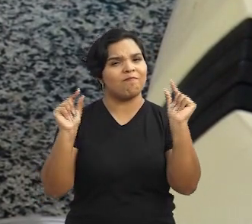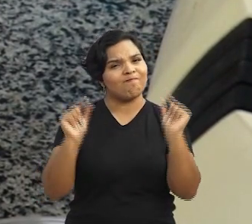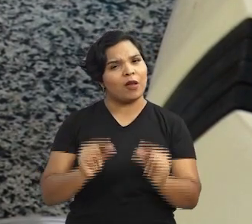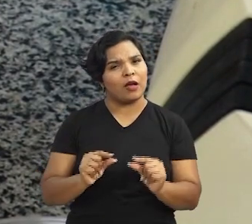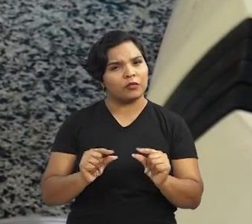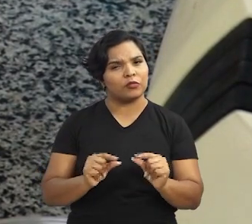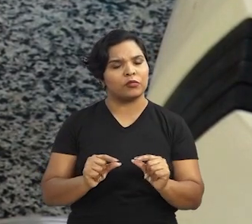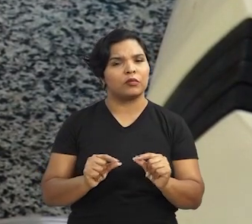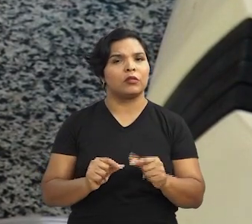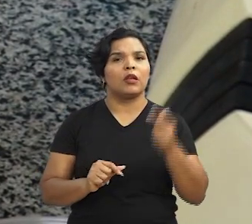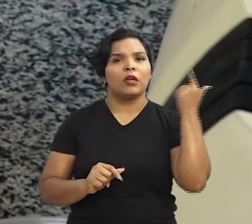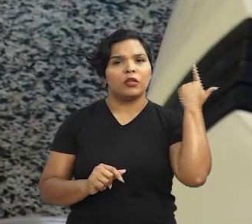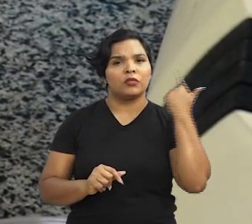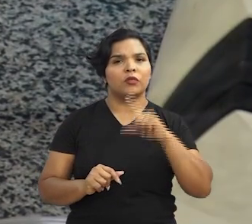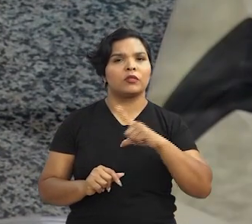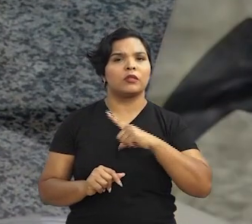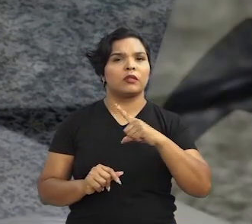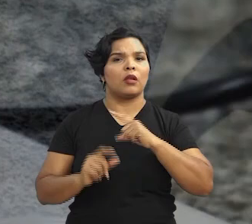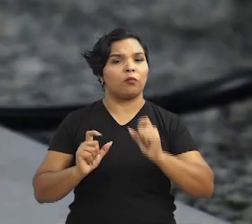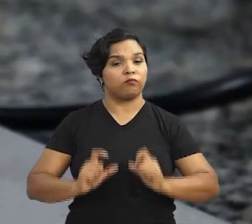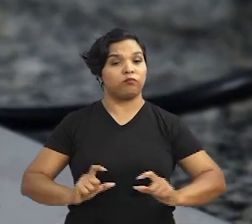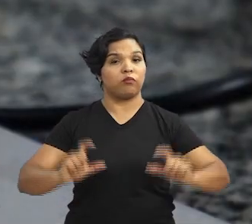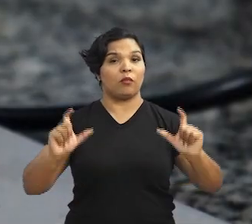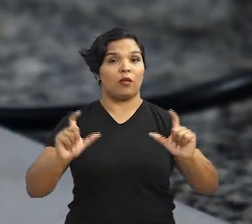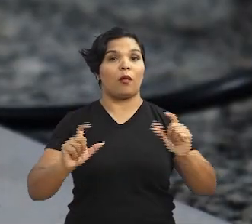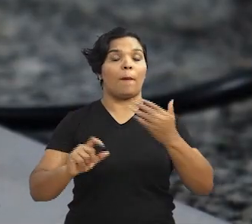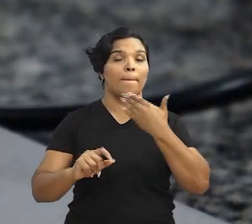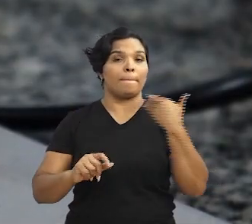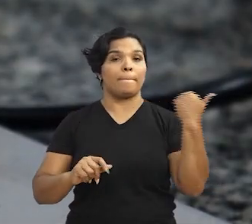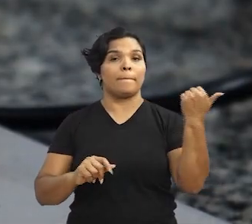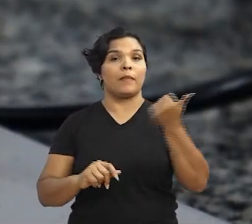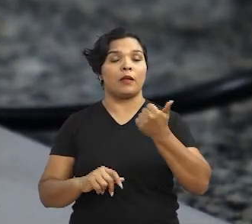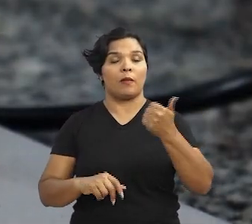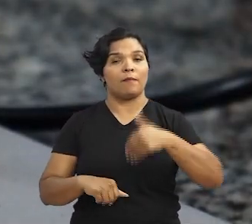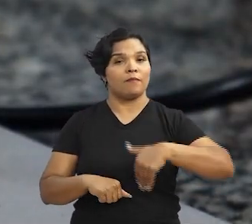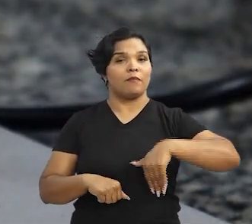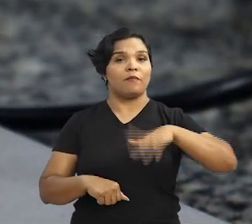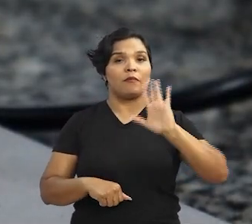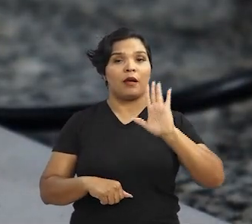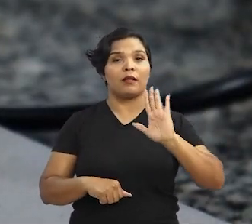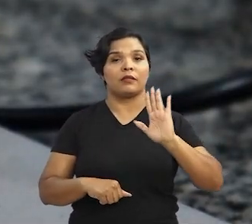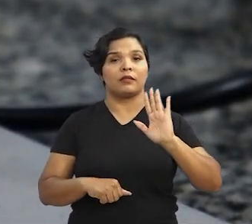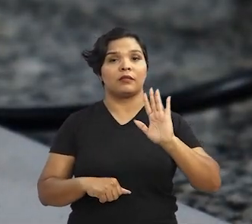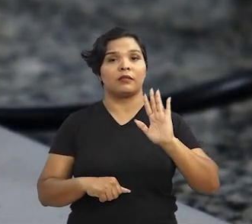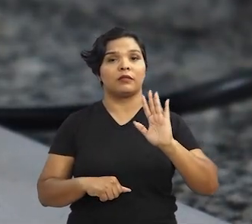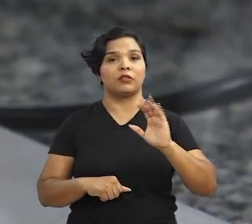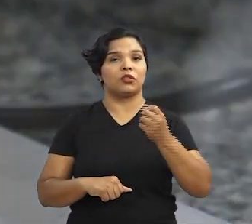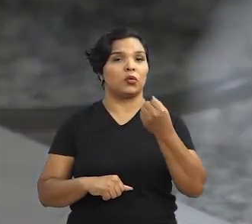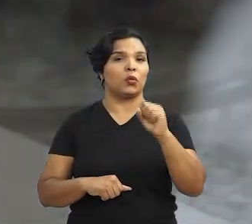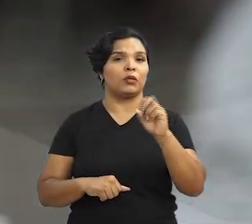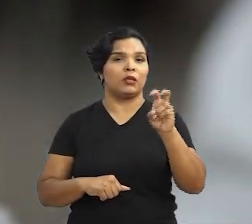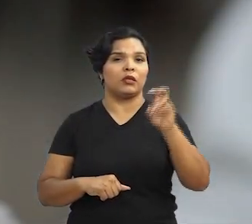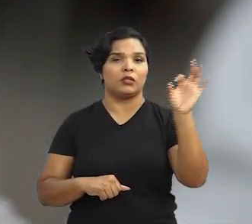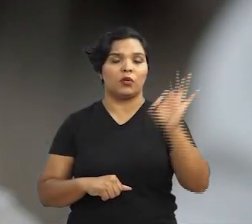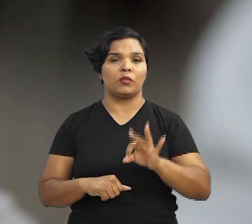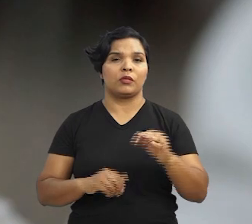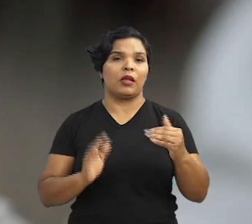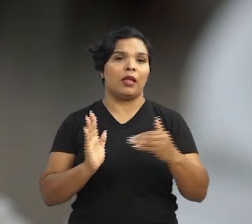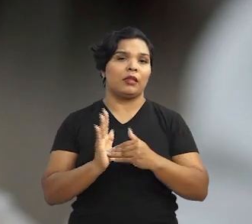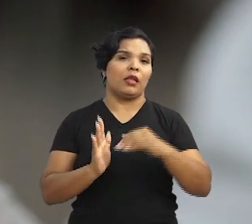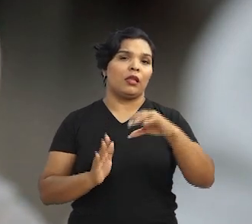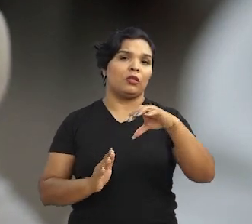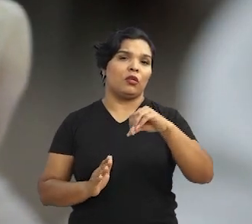pureza muito baixo, com que a gente consiga ter um teor de pureza mais alto, um teor de pureza aí pelo menos de